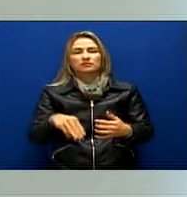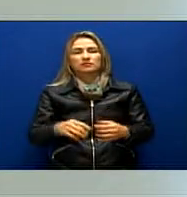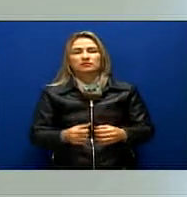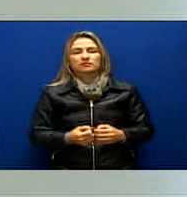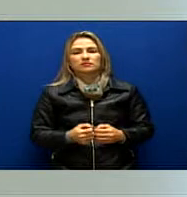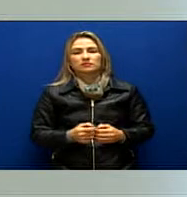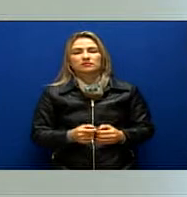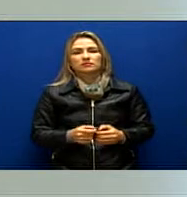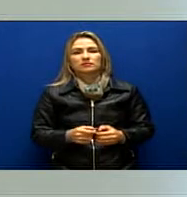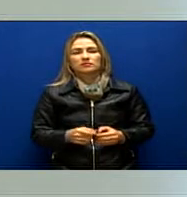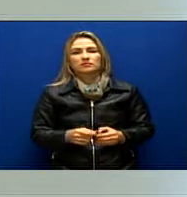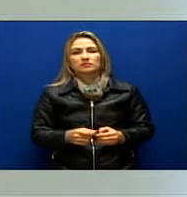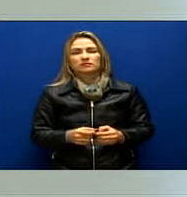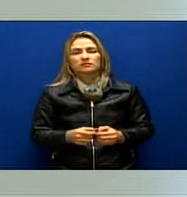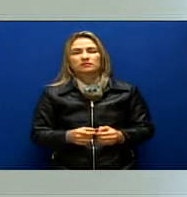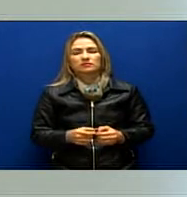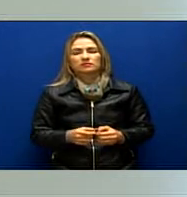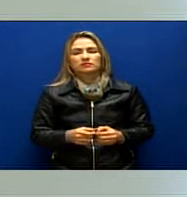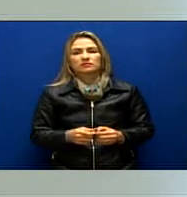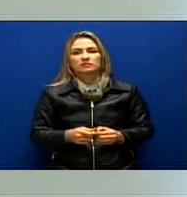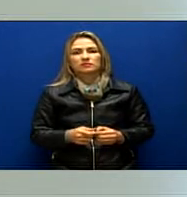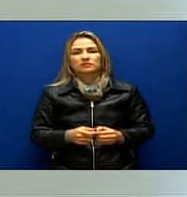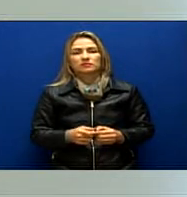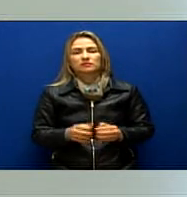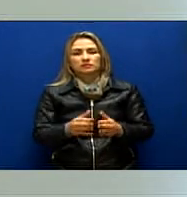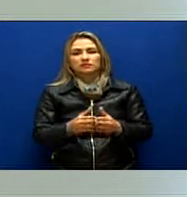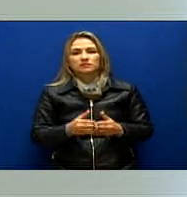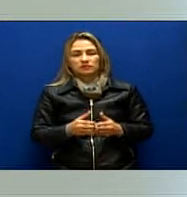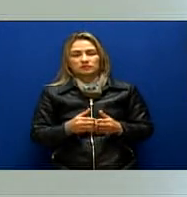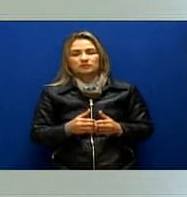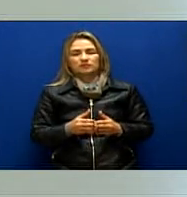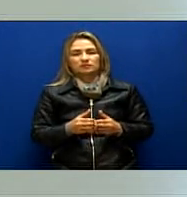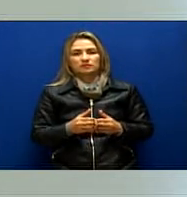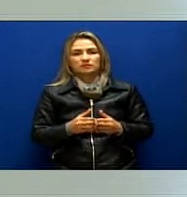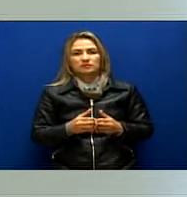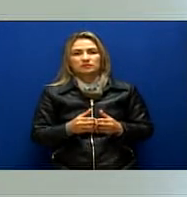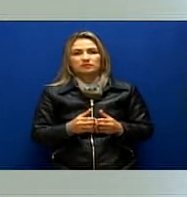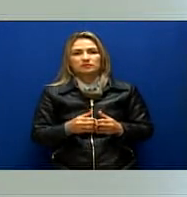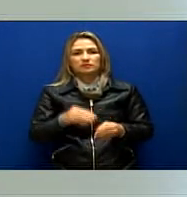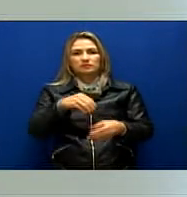agora... Discussão... eu peço a aprovação